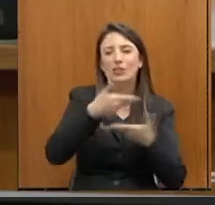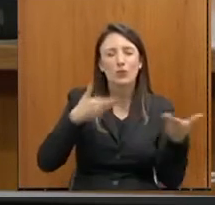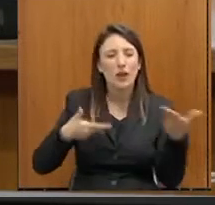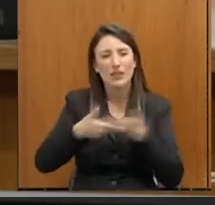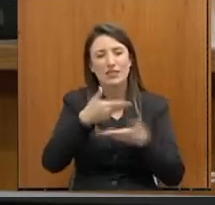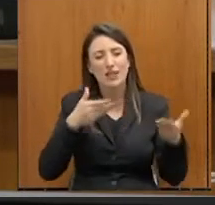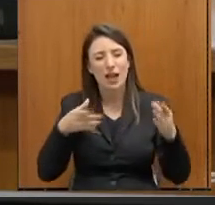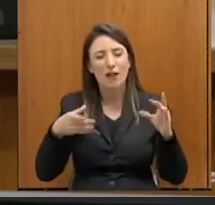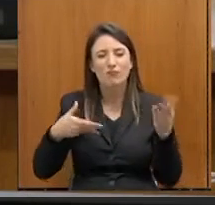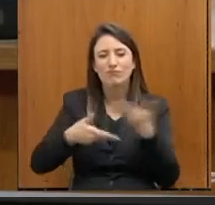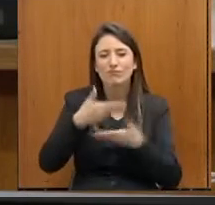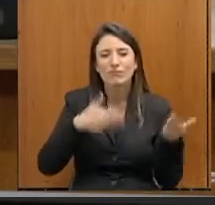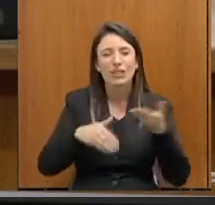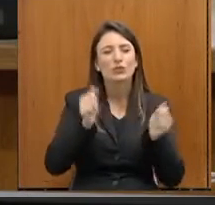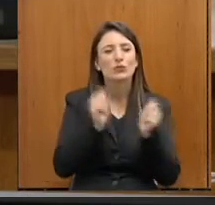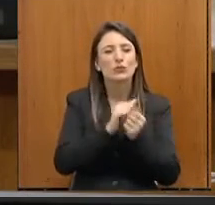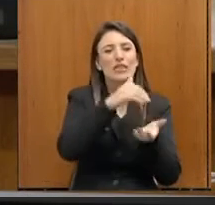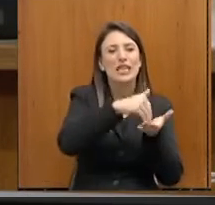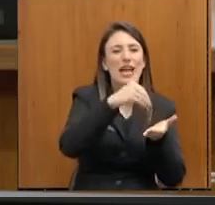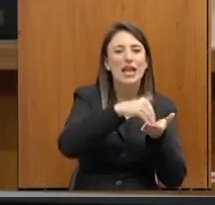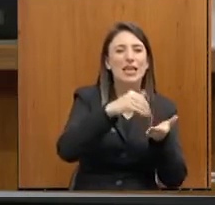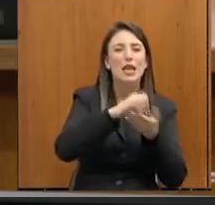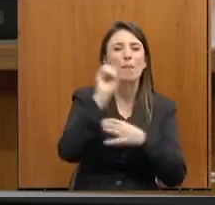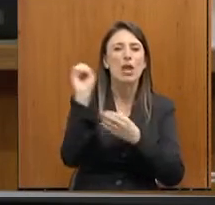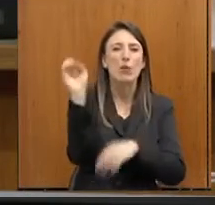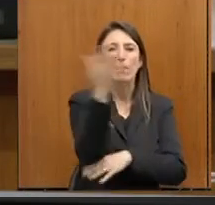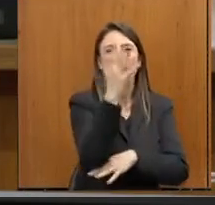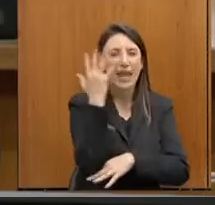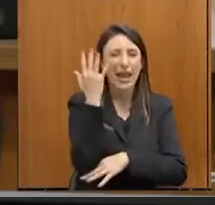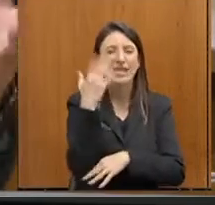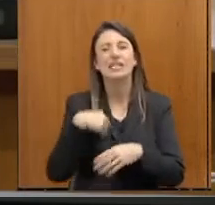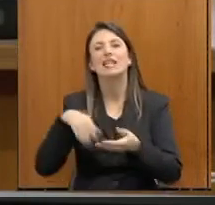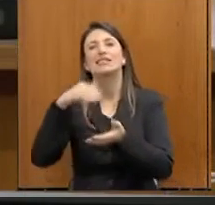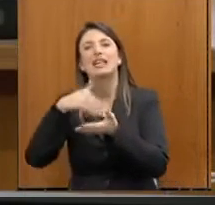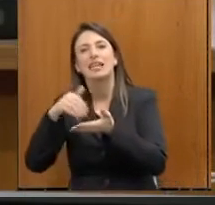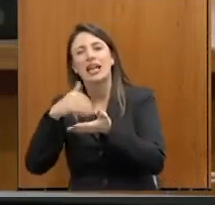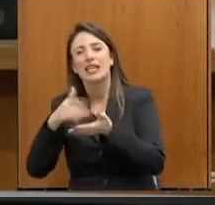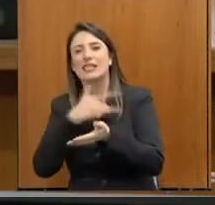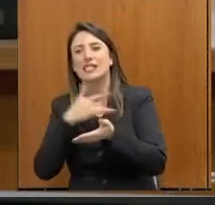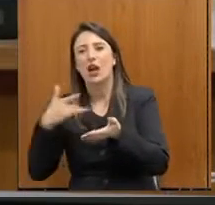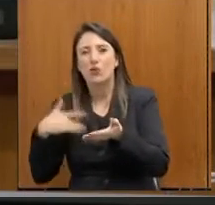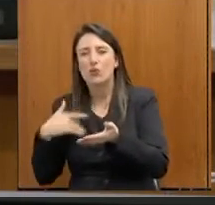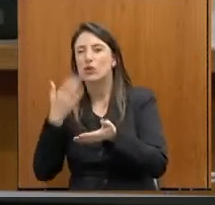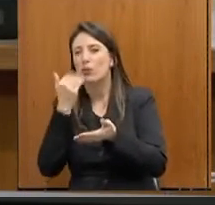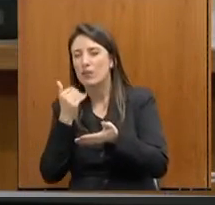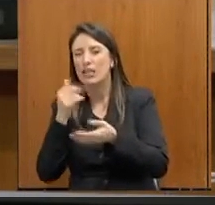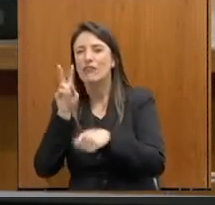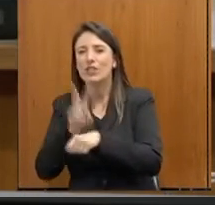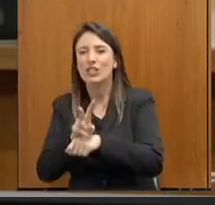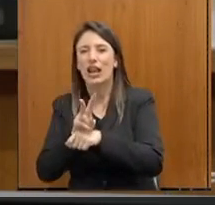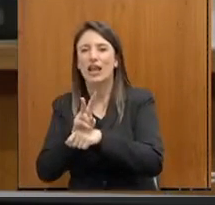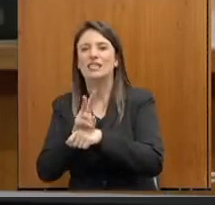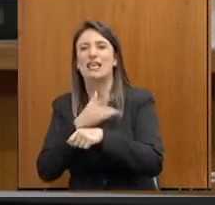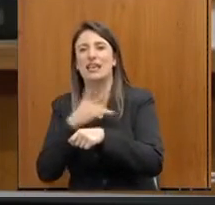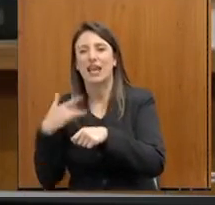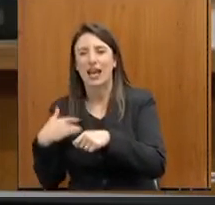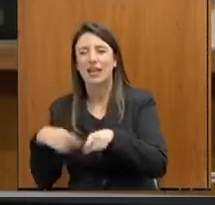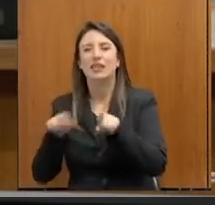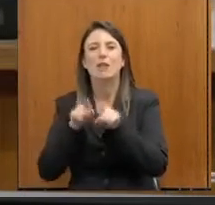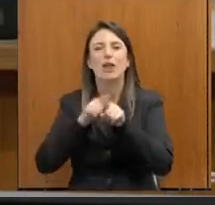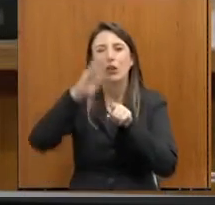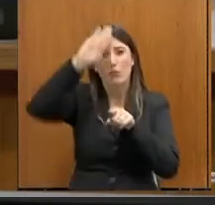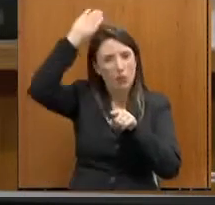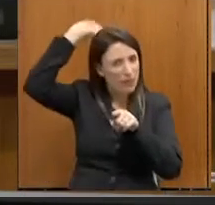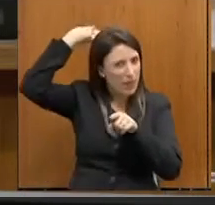secretarias de Meio Ambiente Secretaria de Saúde por meio da vigilância sanitária e também do Corpo de Bombeiros